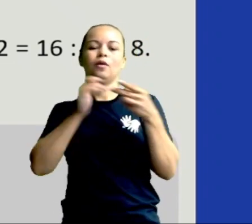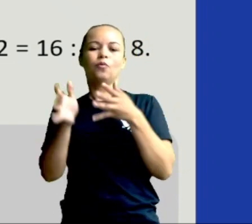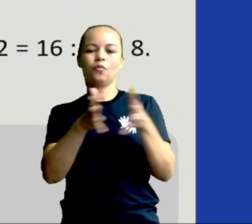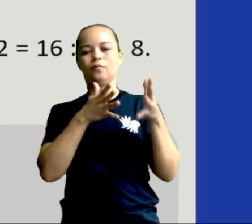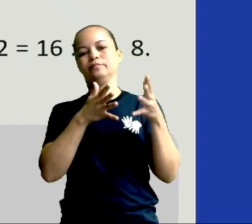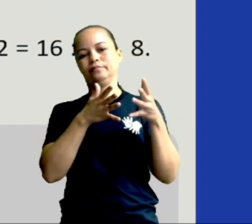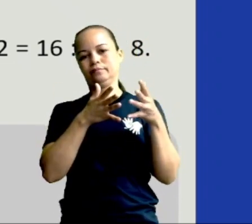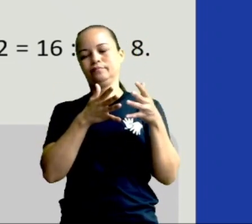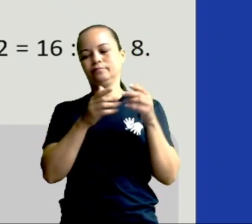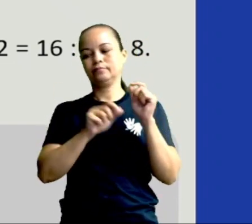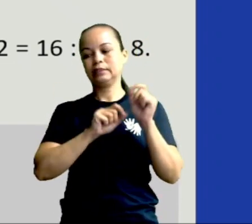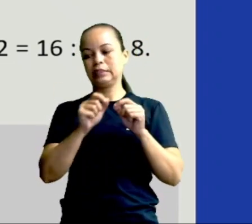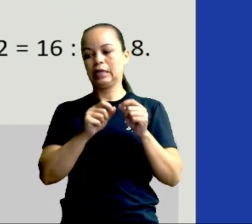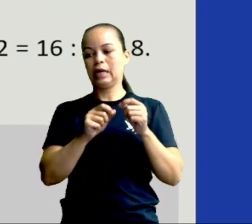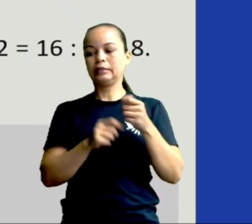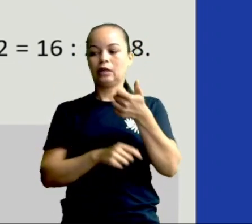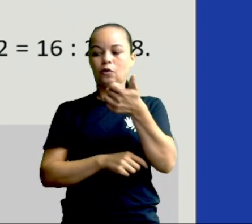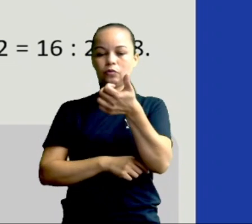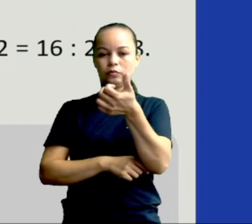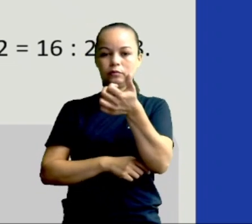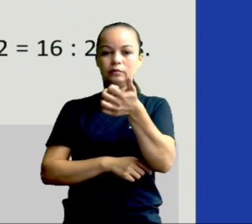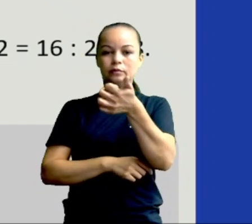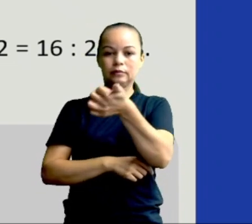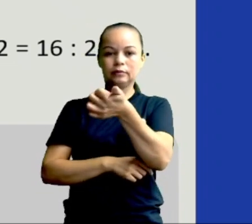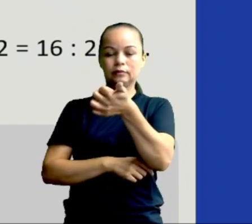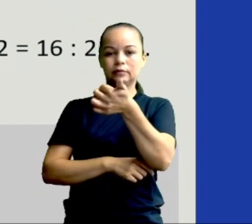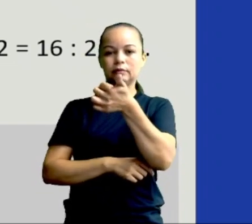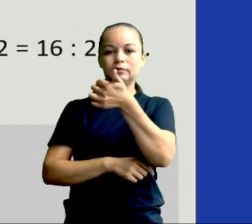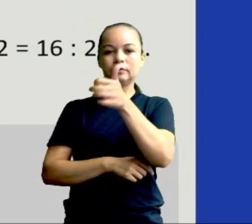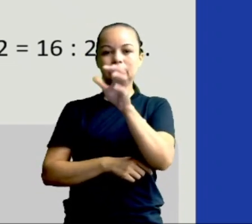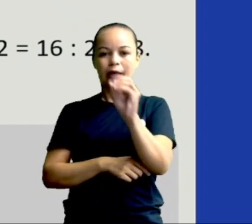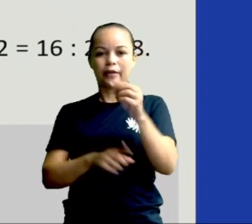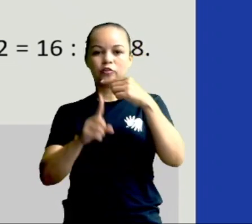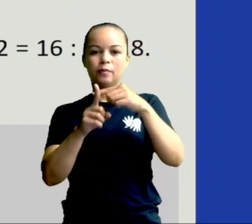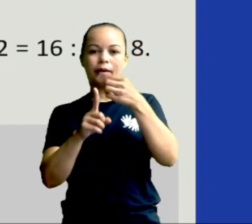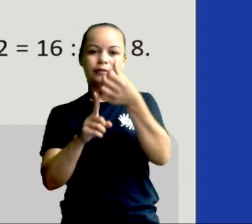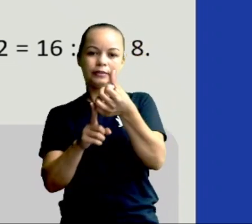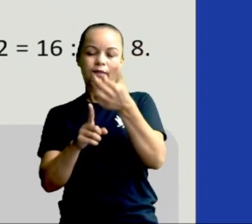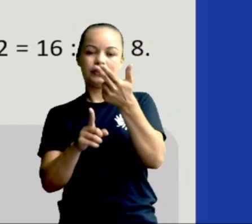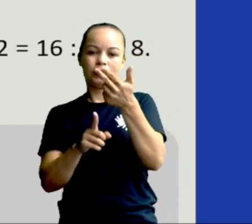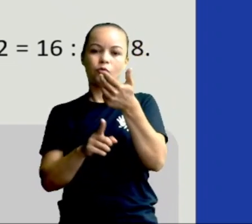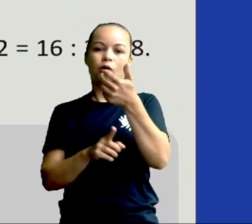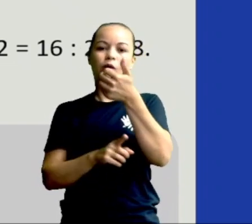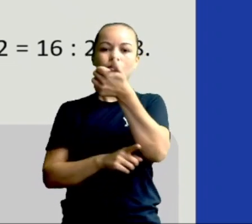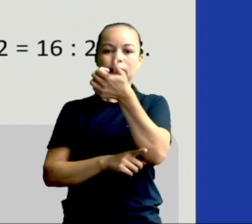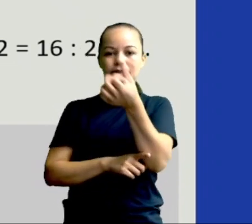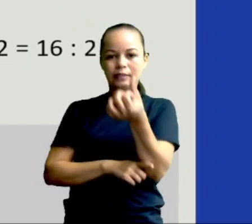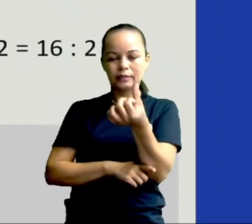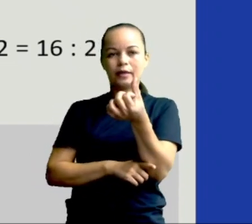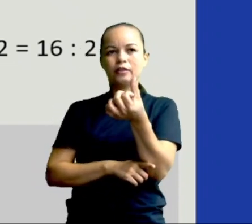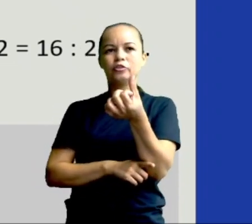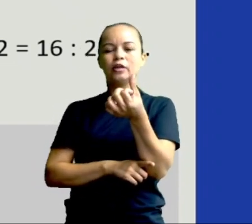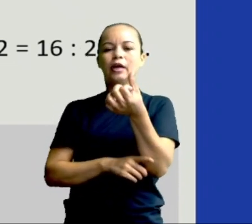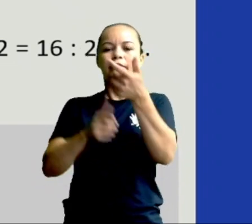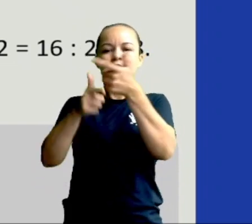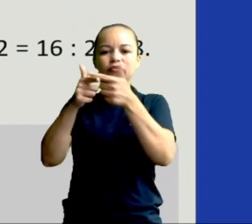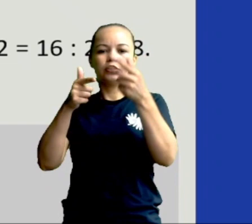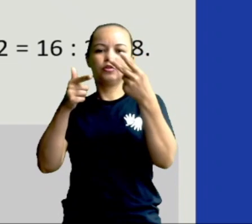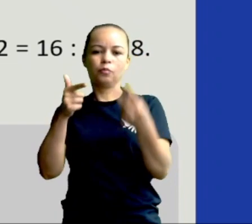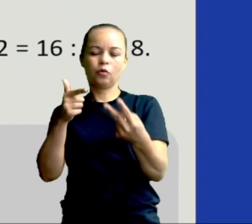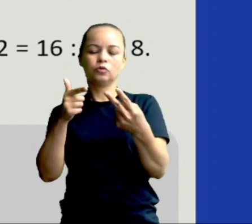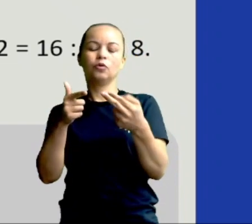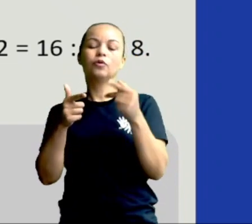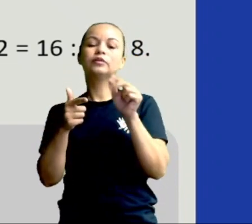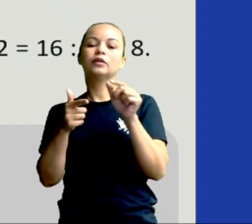esses dois termos. Então, 10 mais 6 é 16, dividido por 2, 8. Então, a